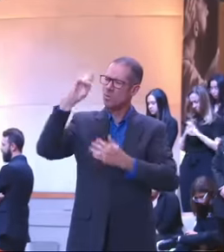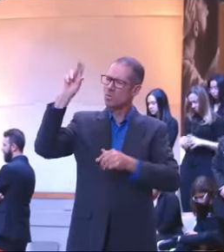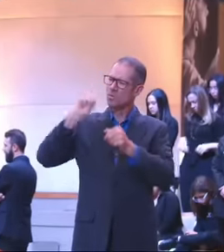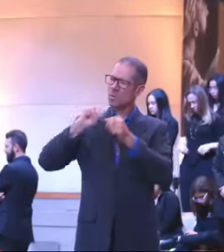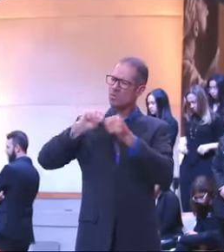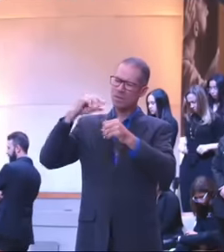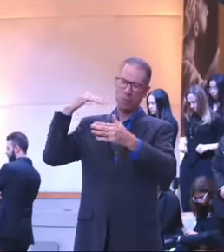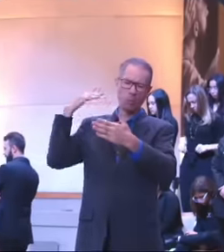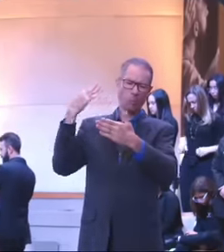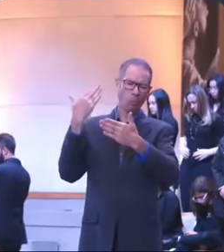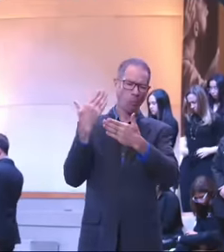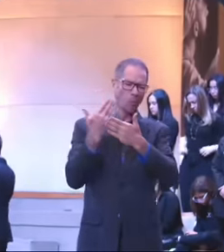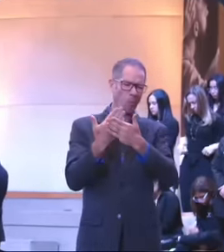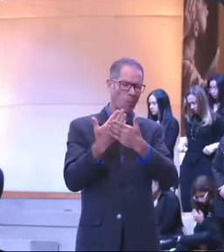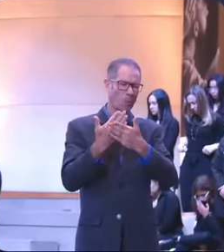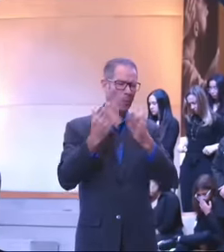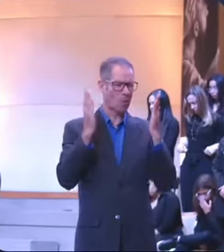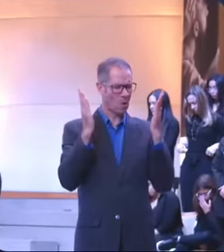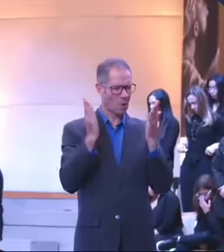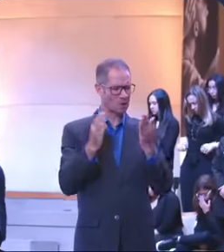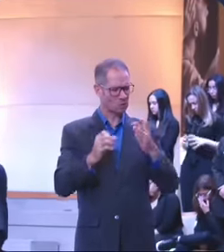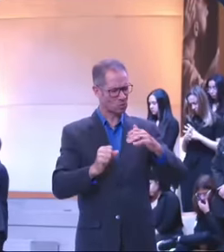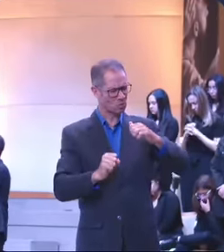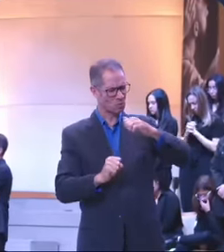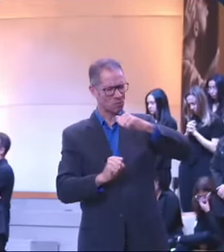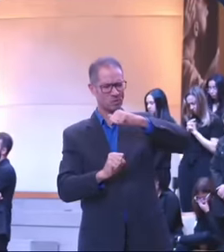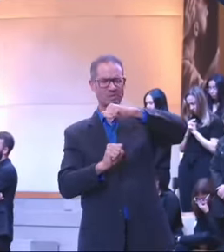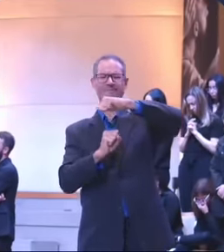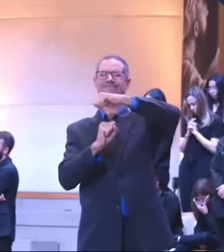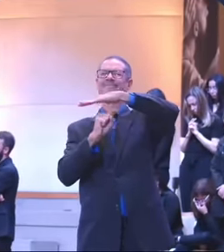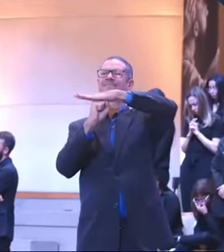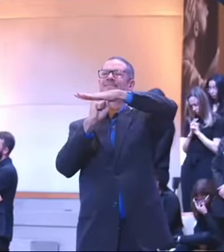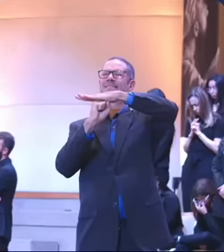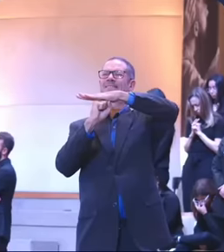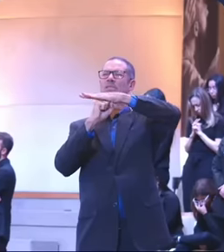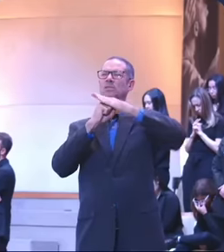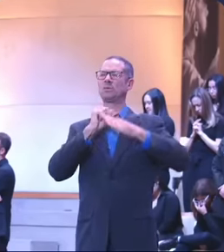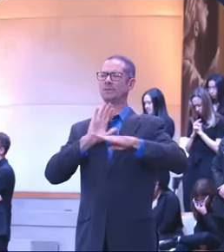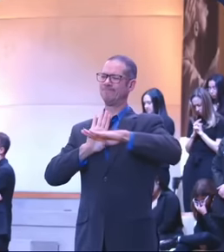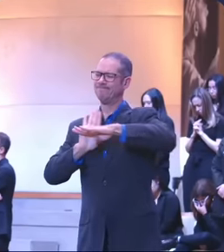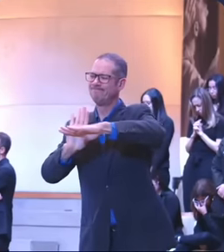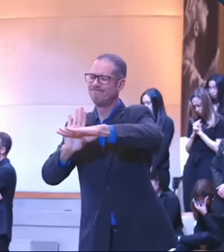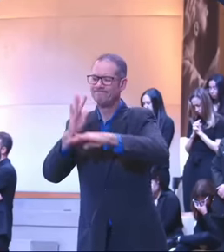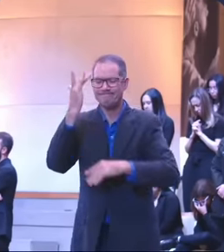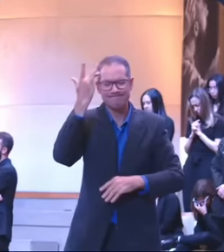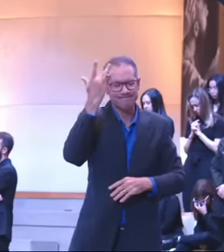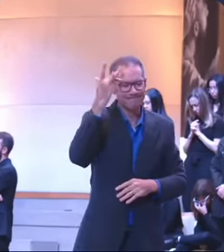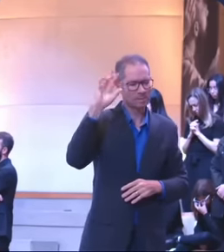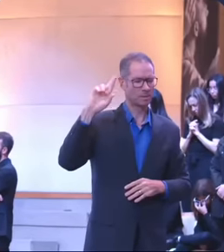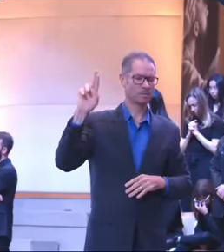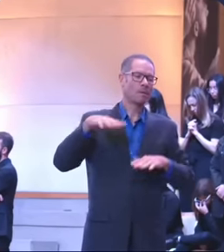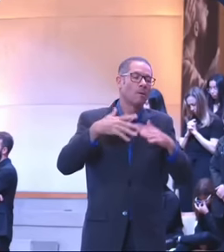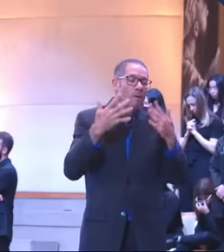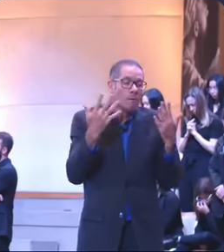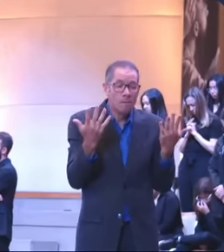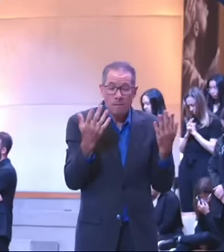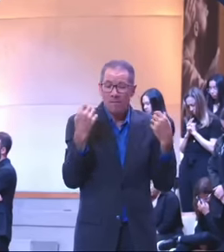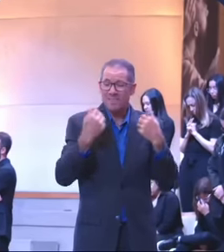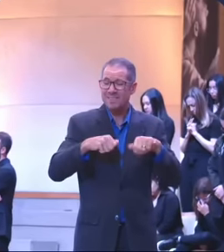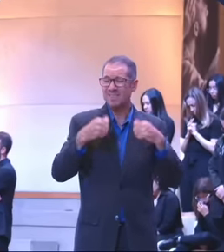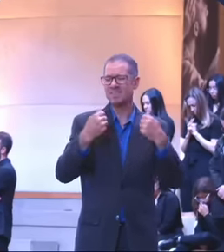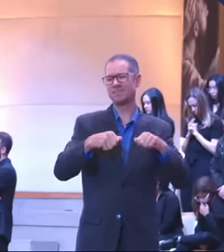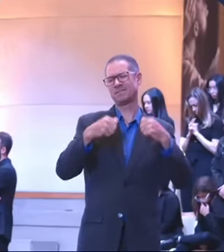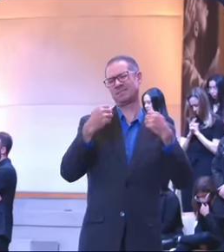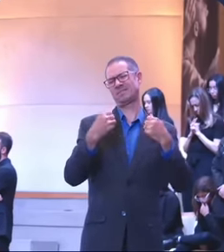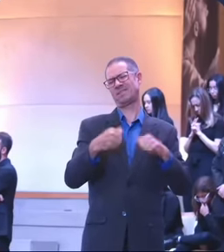fez aqui possa ser o suficiente para o socorro deles. Eu não sei, Senhor, qual é a grande